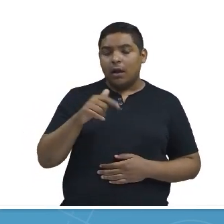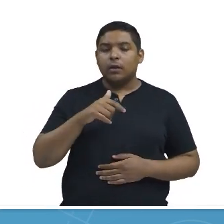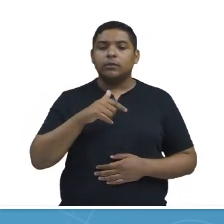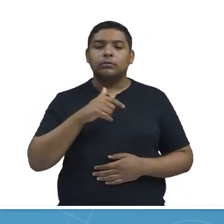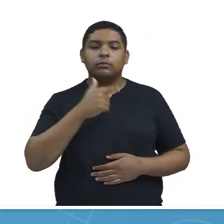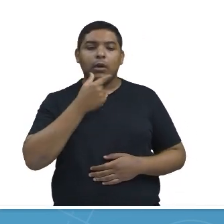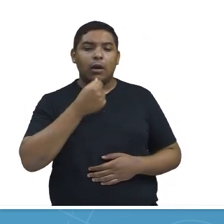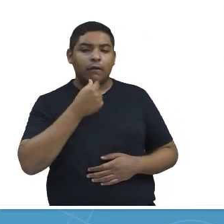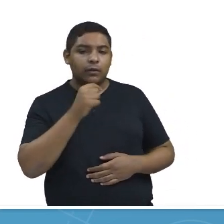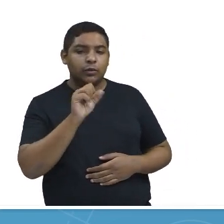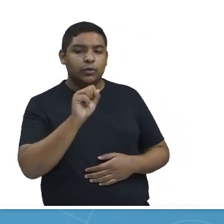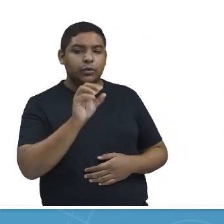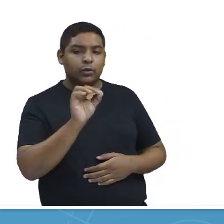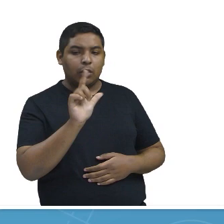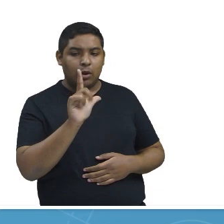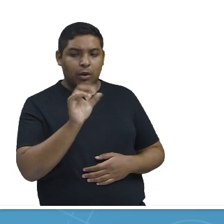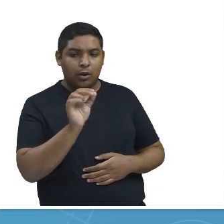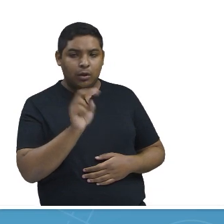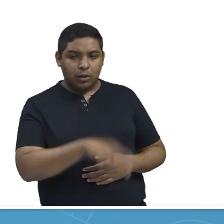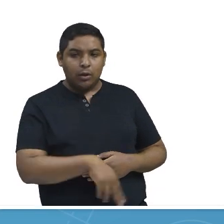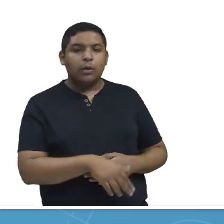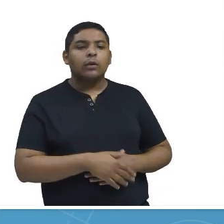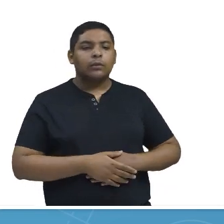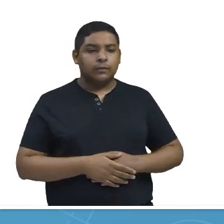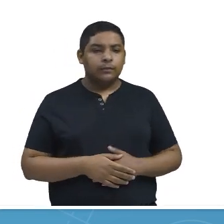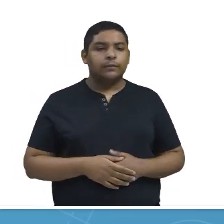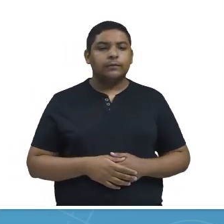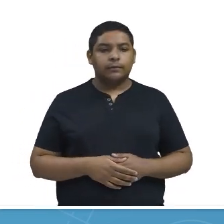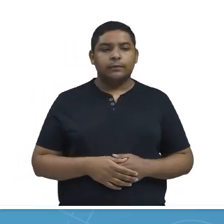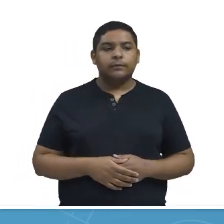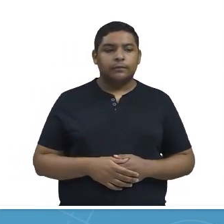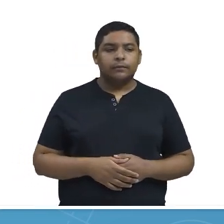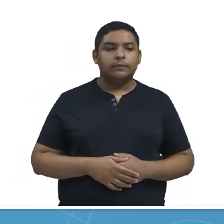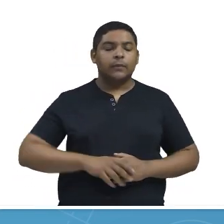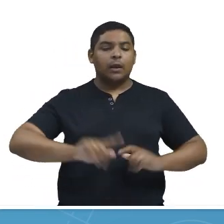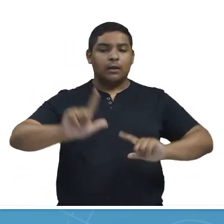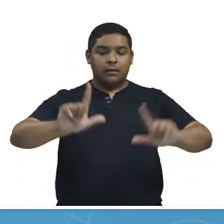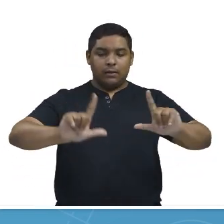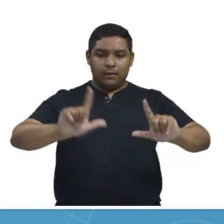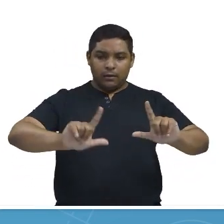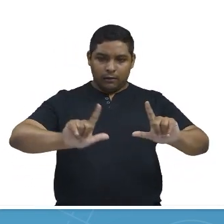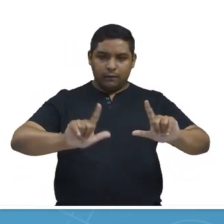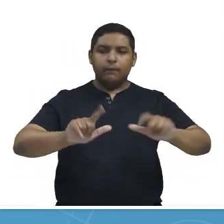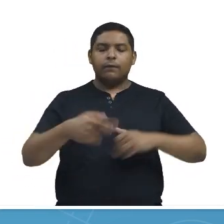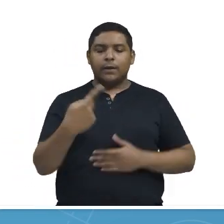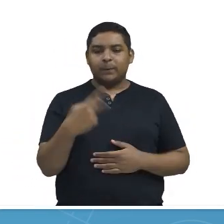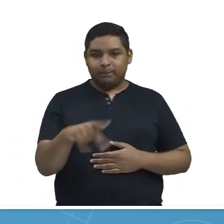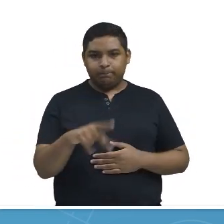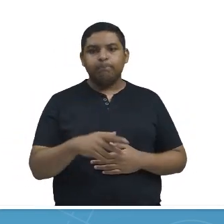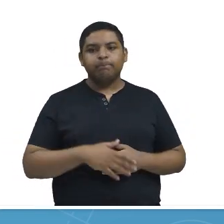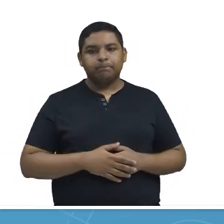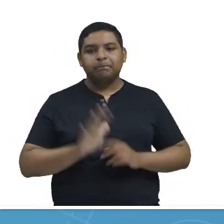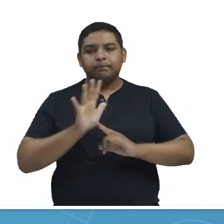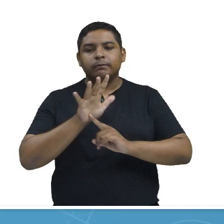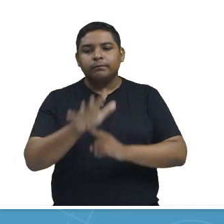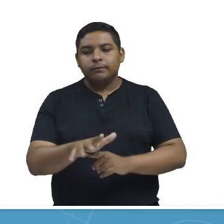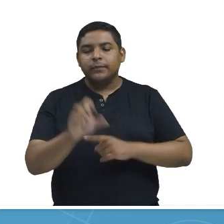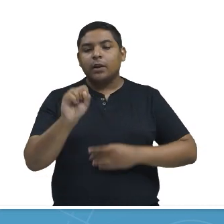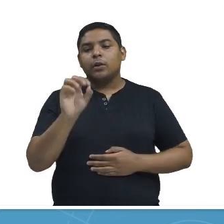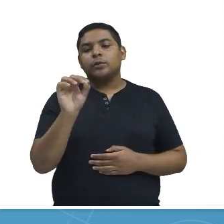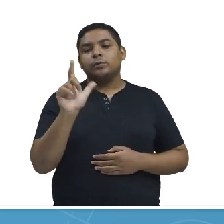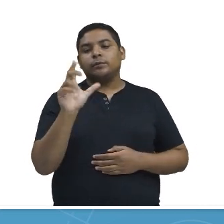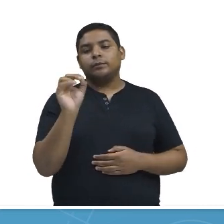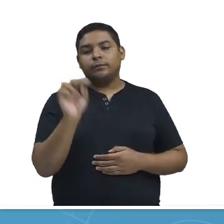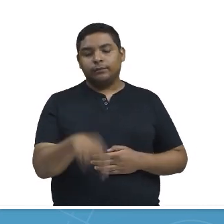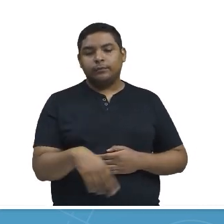ao Solomon. Observe a imagem na TV, né, que o Pedro está assistindo, não é? Então, ele é do Solomon. Esse vídeo pertence